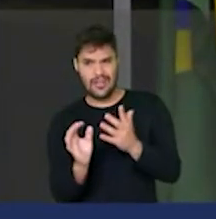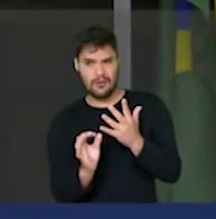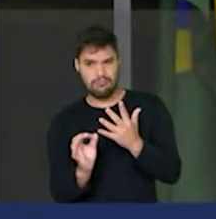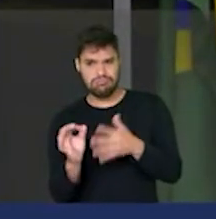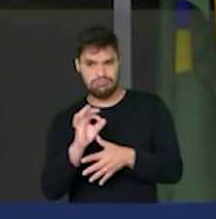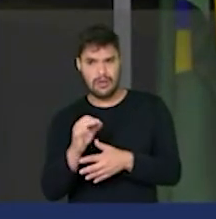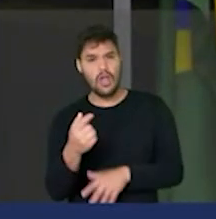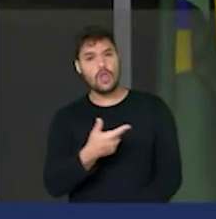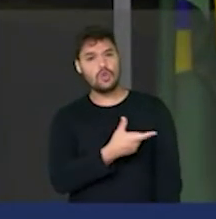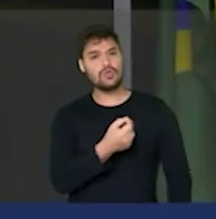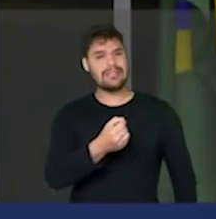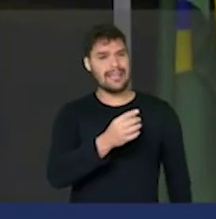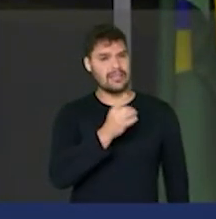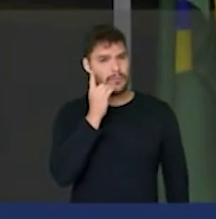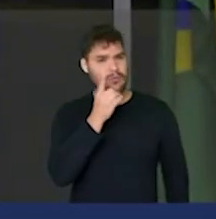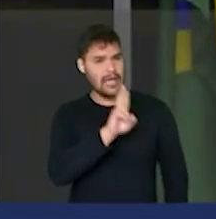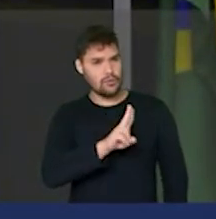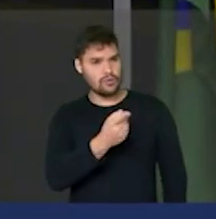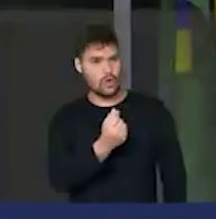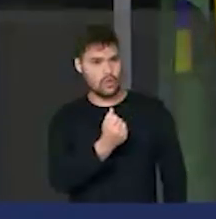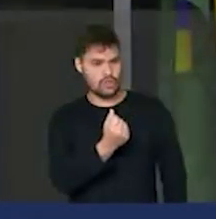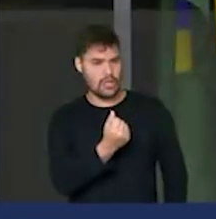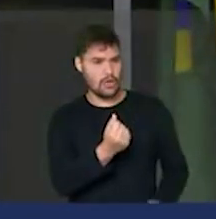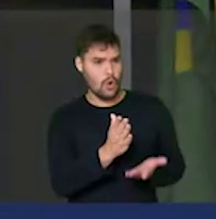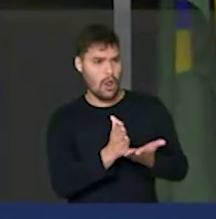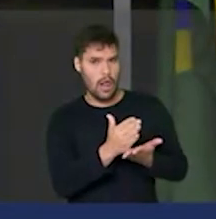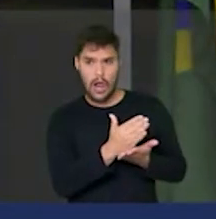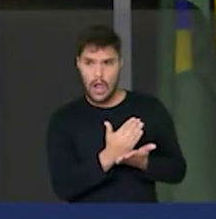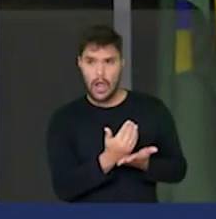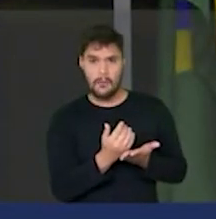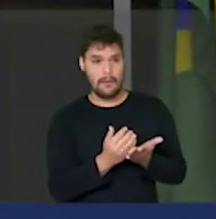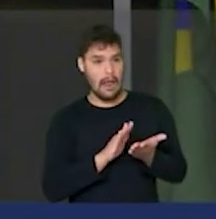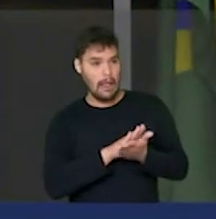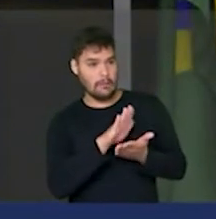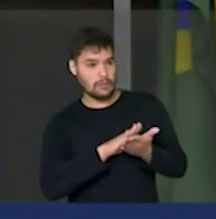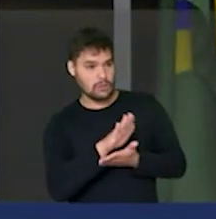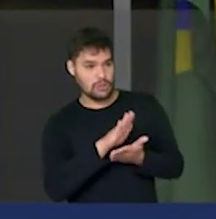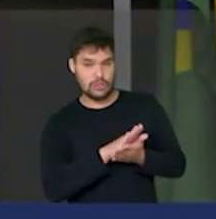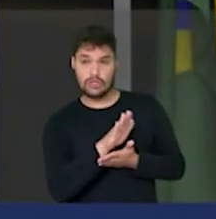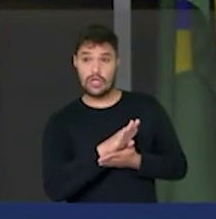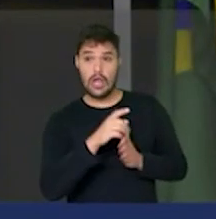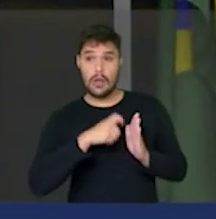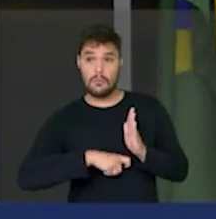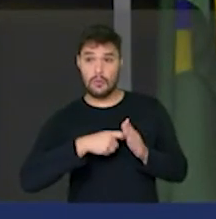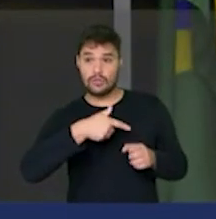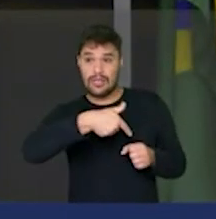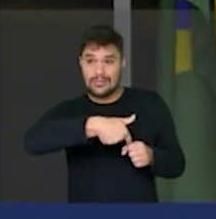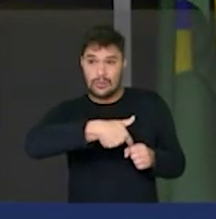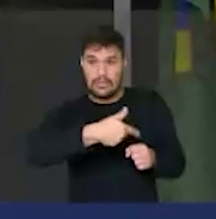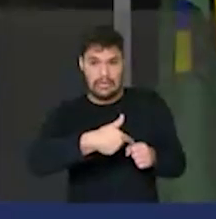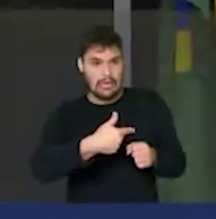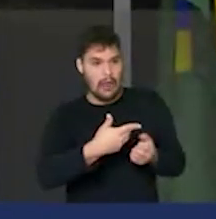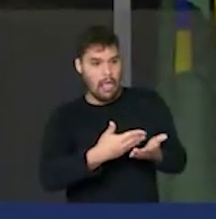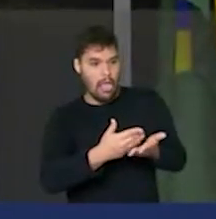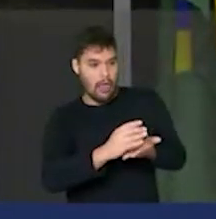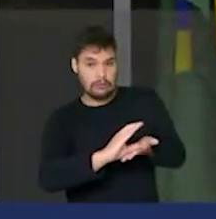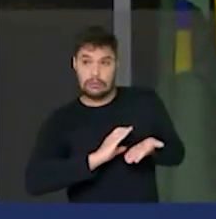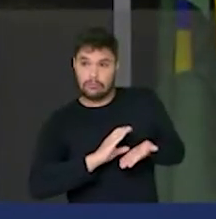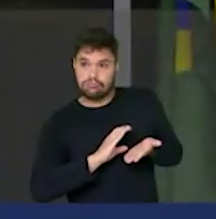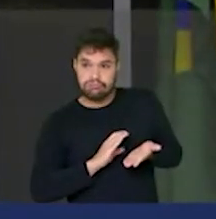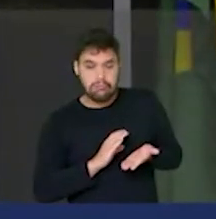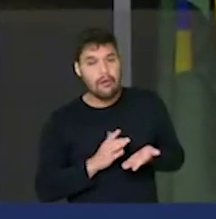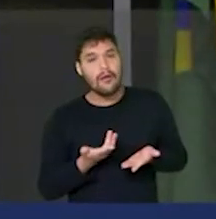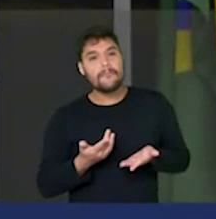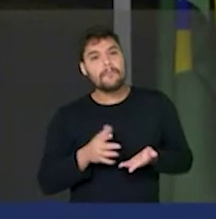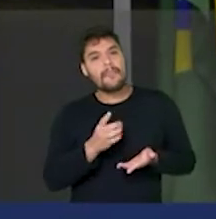divulgado, mais de 200 parlamentares utilizando cota para emitir nota fria em imposto de gasolina e desviar dinheiro para o próprio bolso,